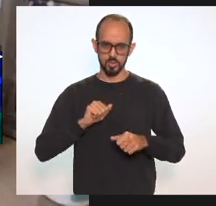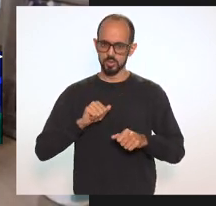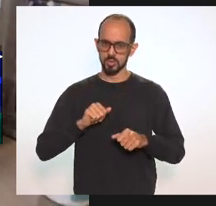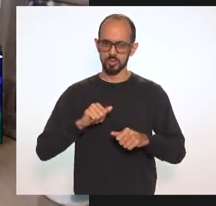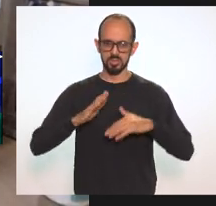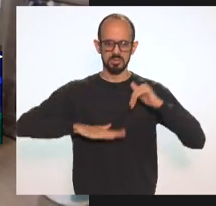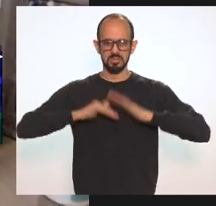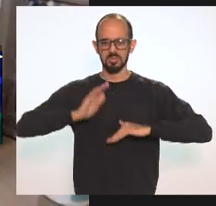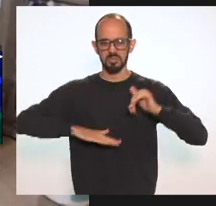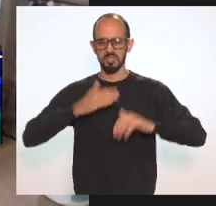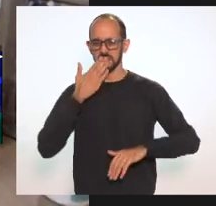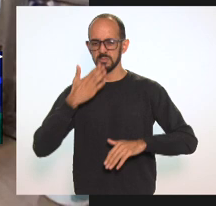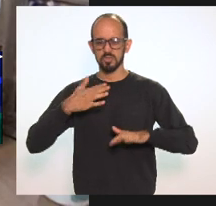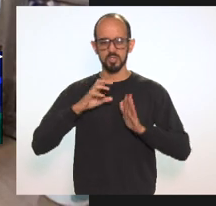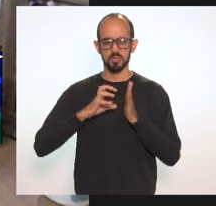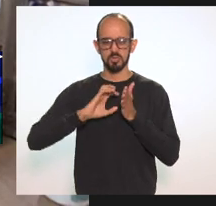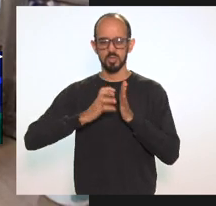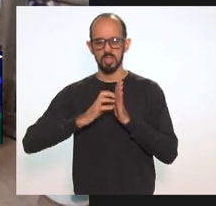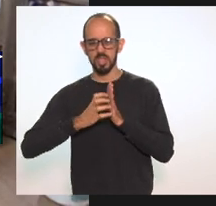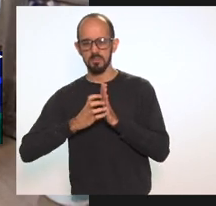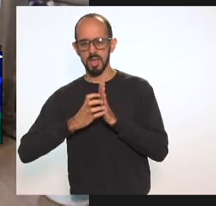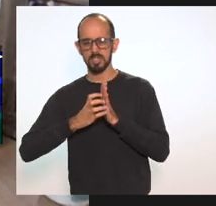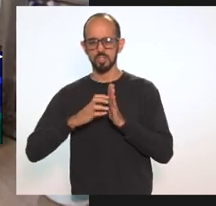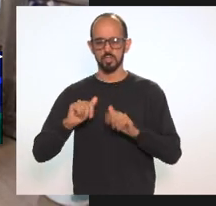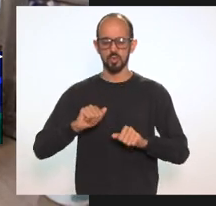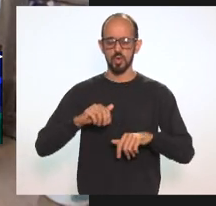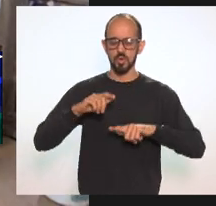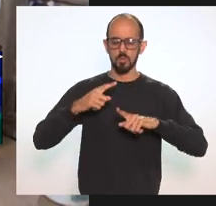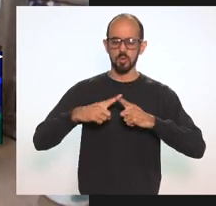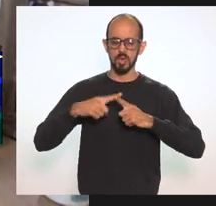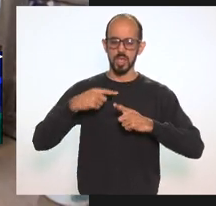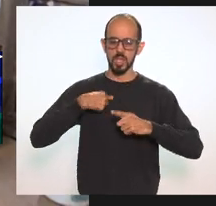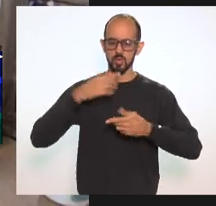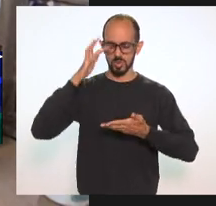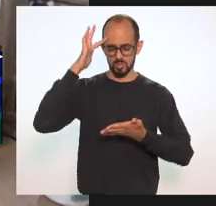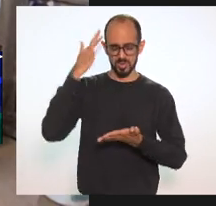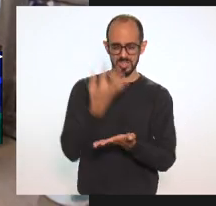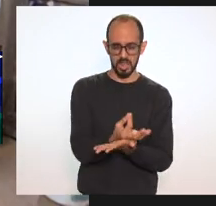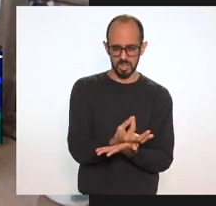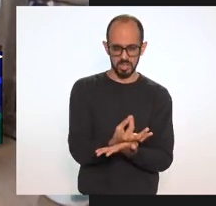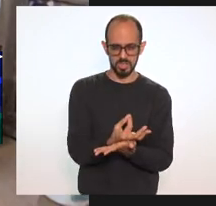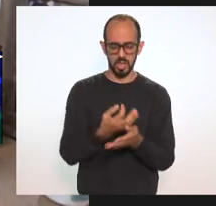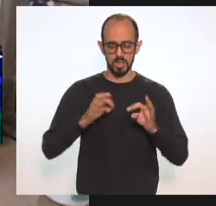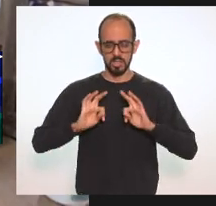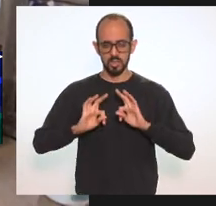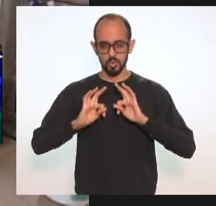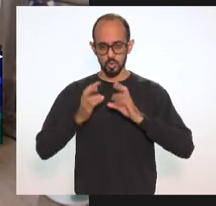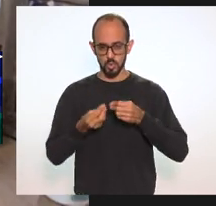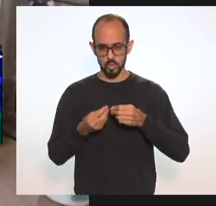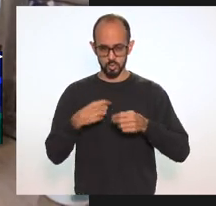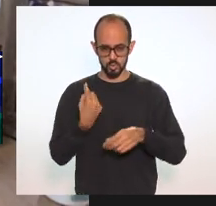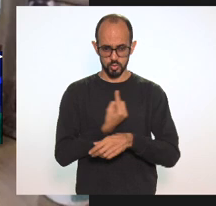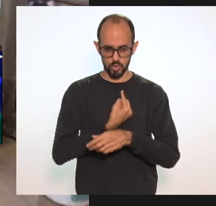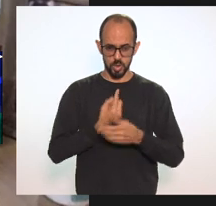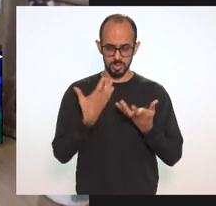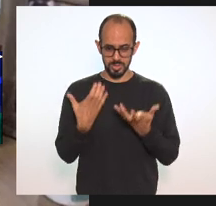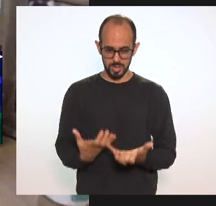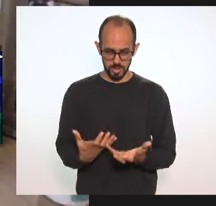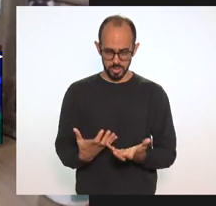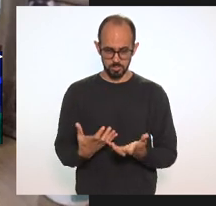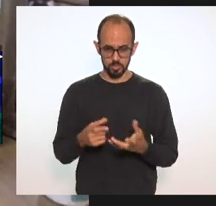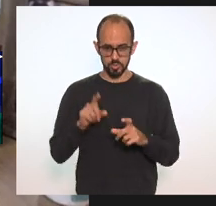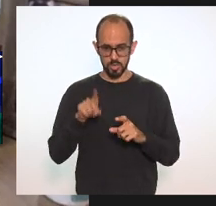posições políticas partidárias porque eu tenho certeza absoluta o que todo mundo dentro dessa casa quer